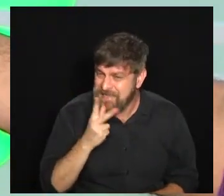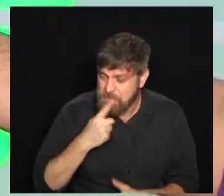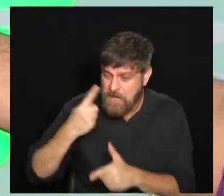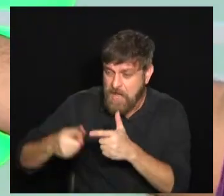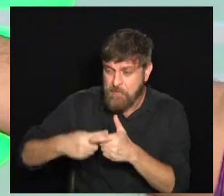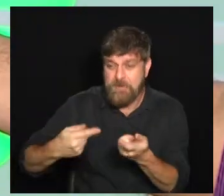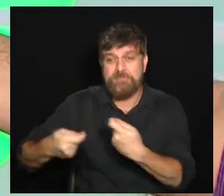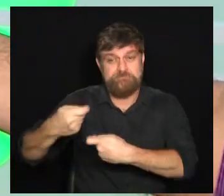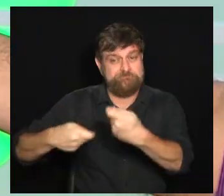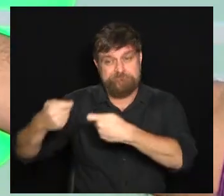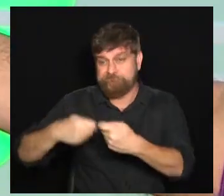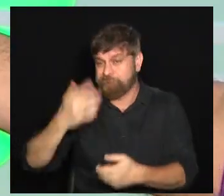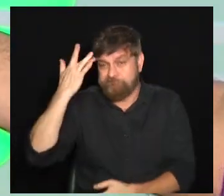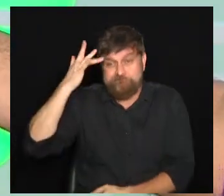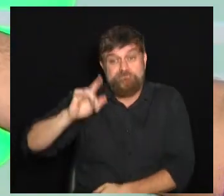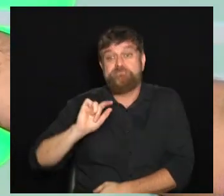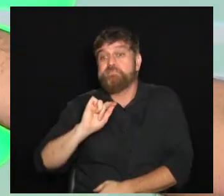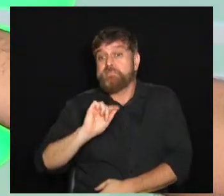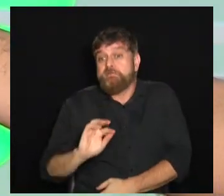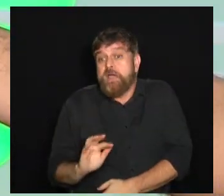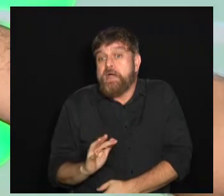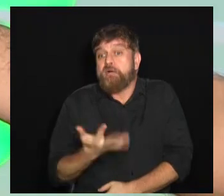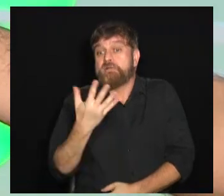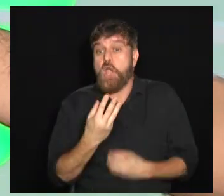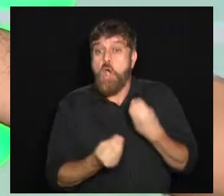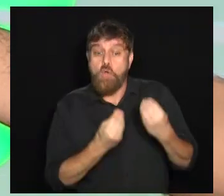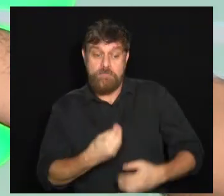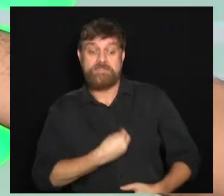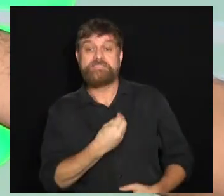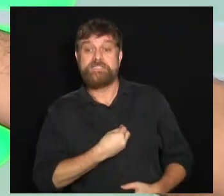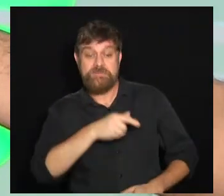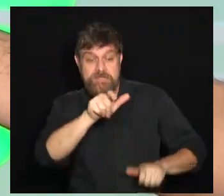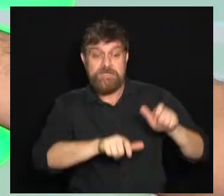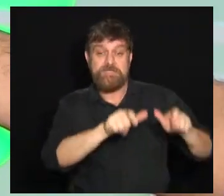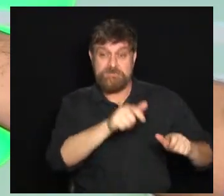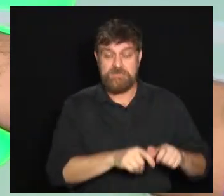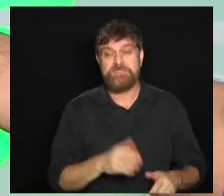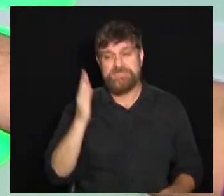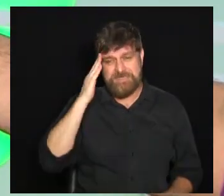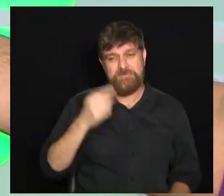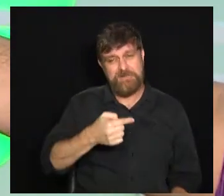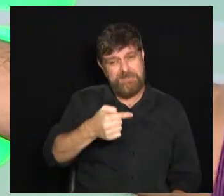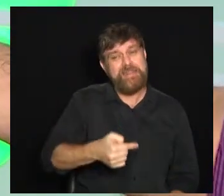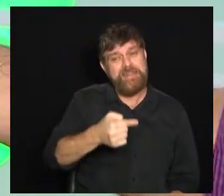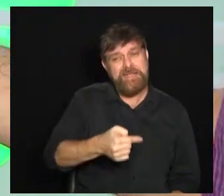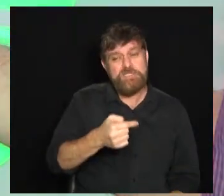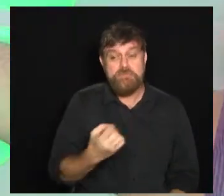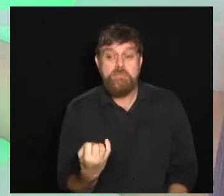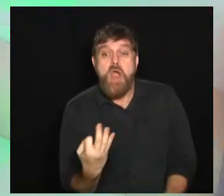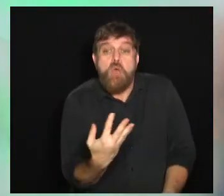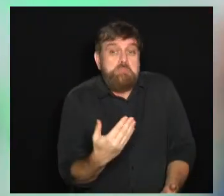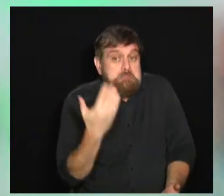não sabe qual vai ser o impacto negativo. Negativo vai ser, mas quanto negativo vai ser.